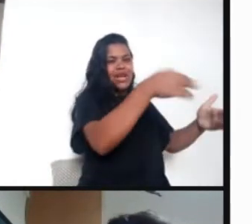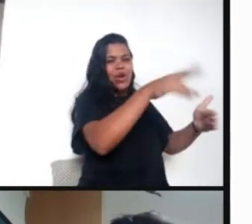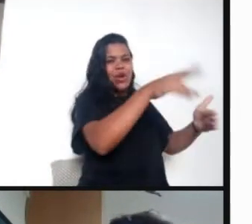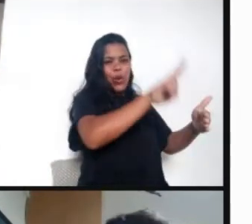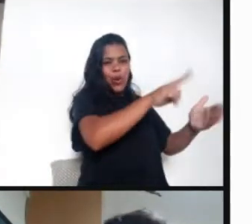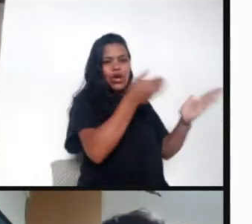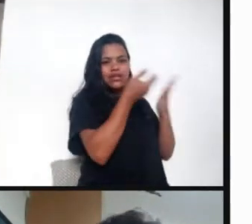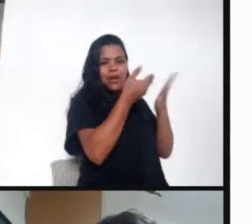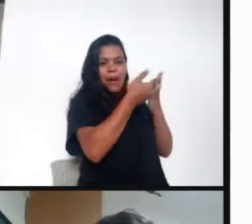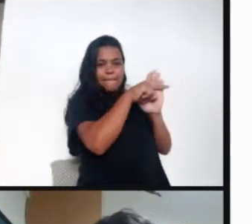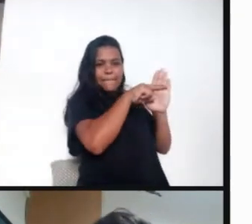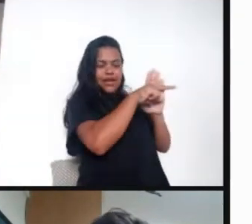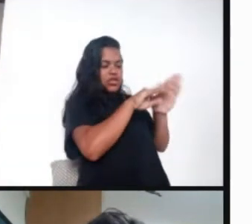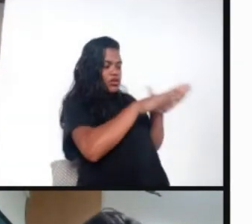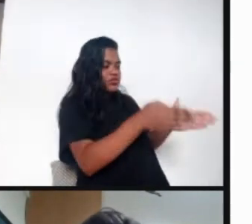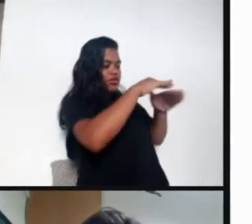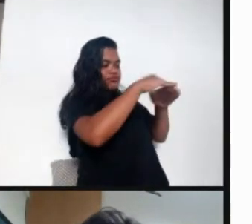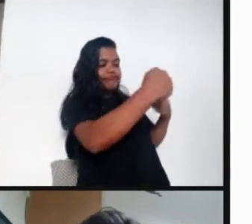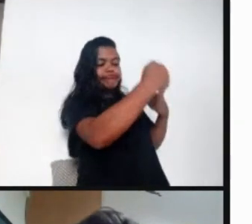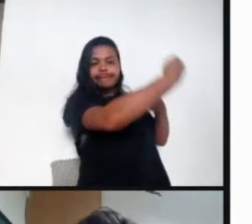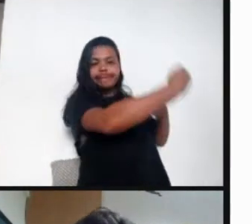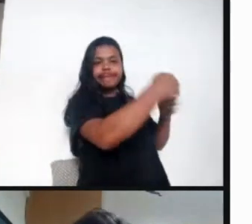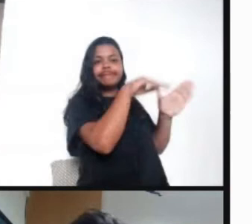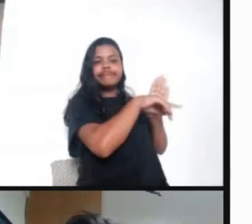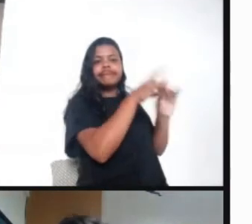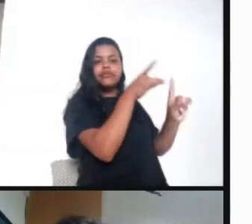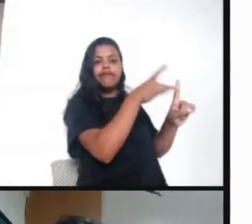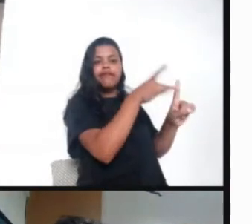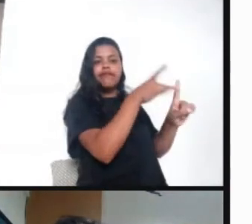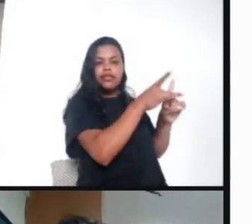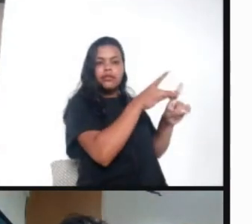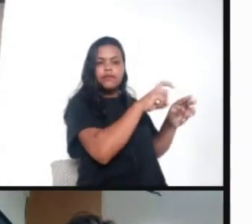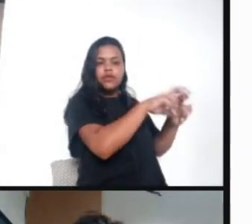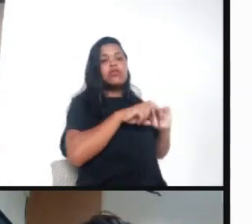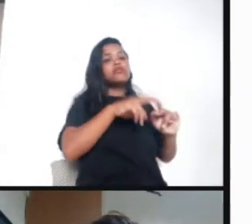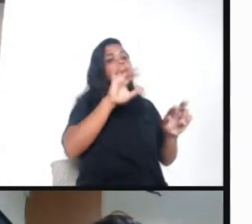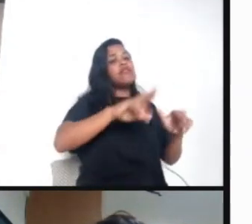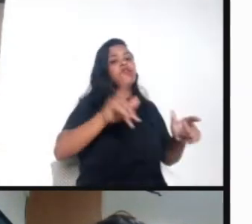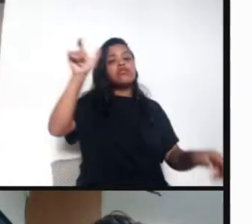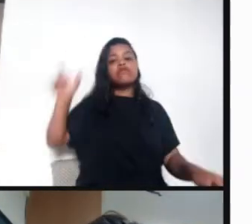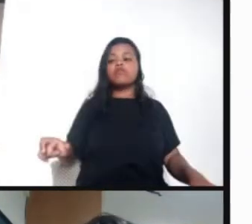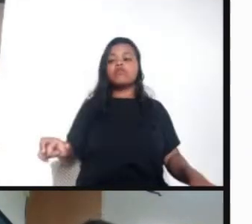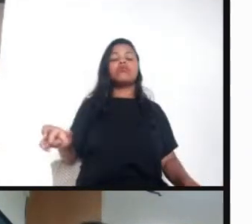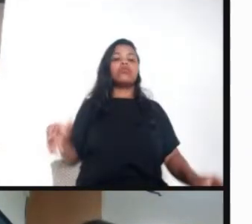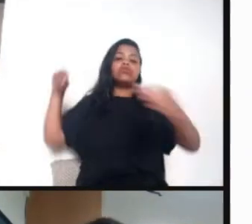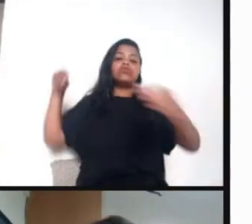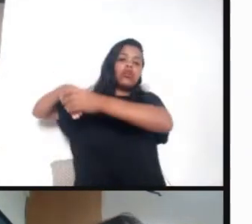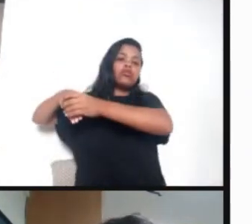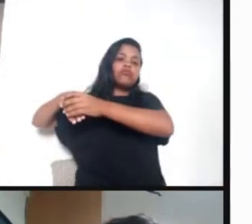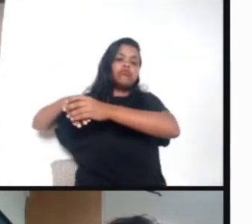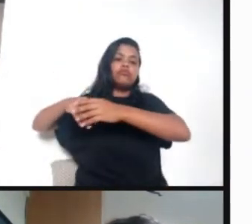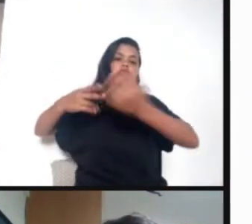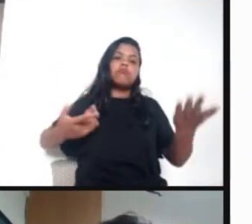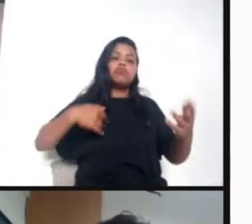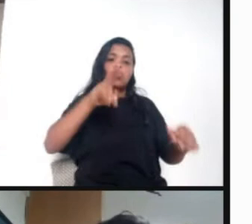outras formas do coronavírus. Tanto é que houve uma revisão sistemática feita no tratamento da cloroquina, então,